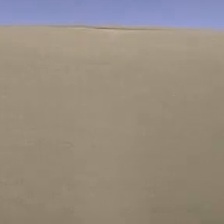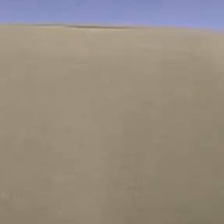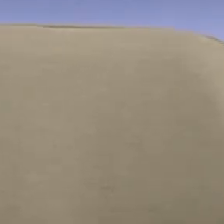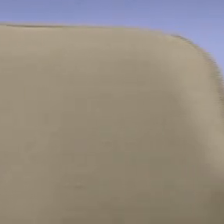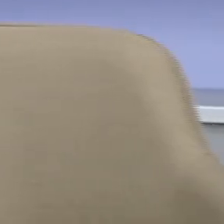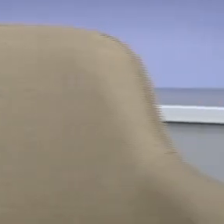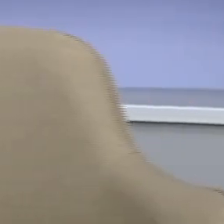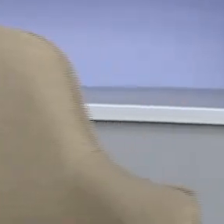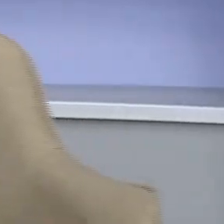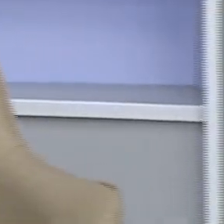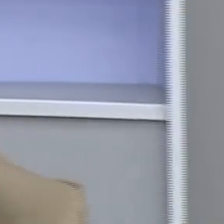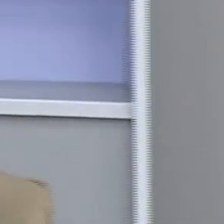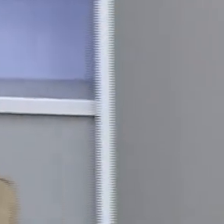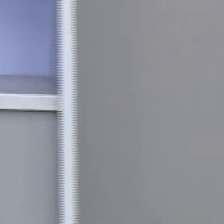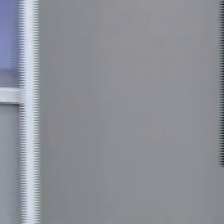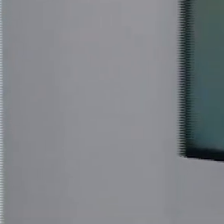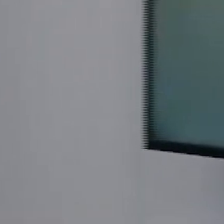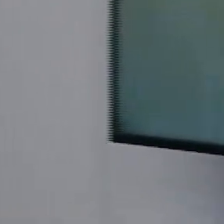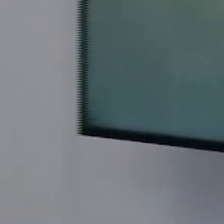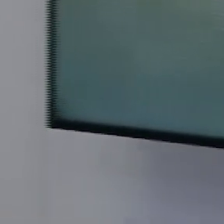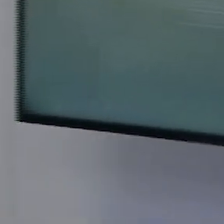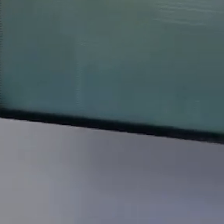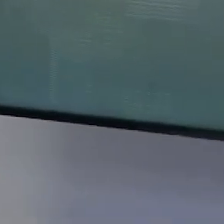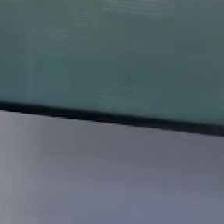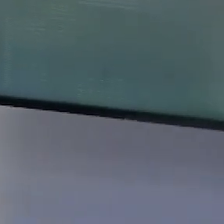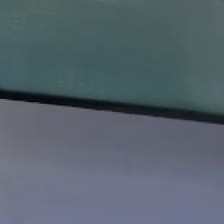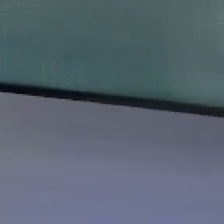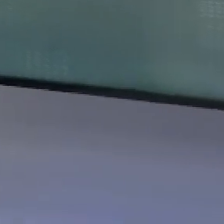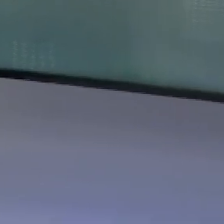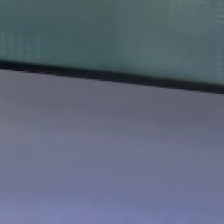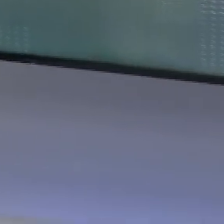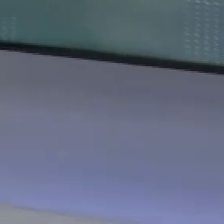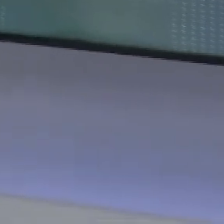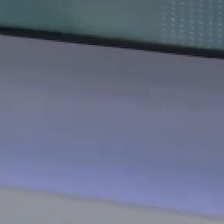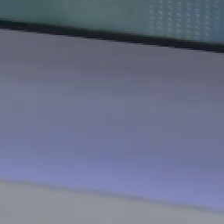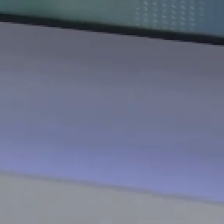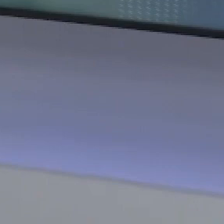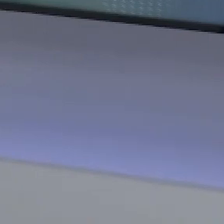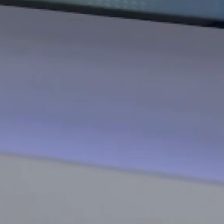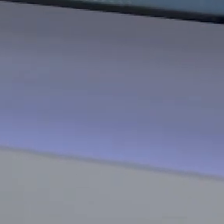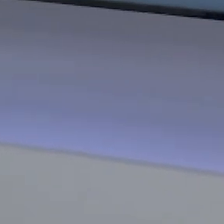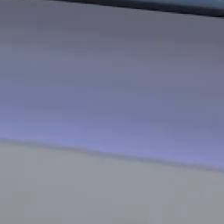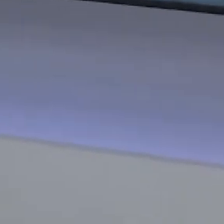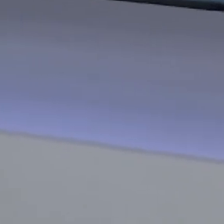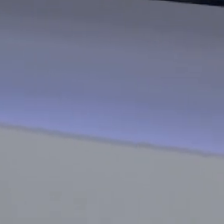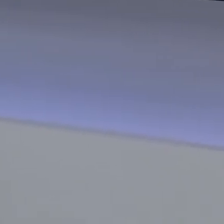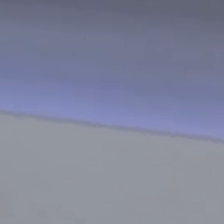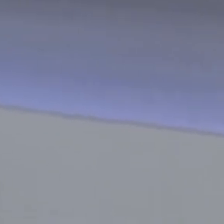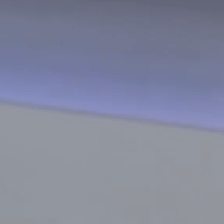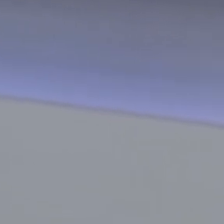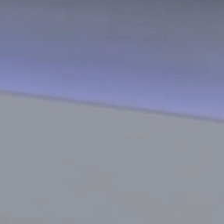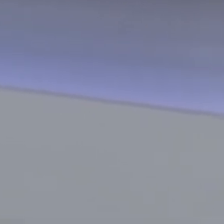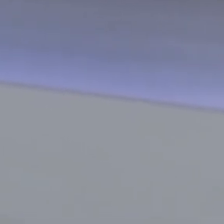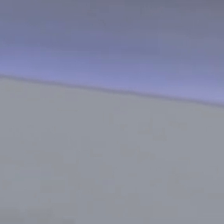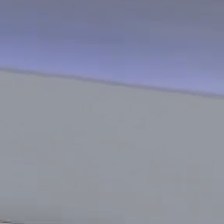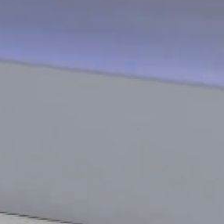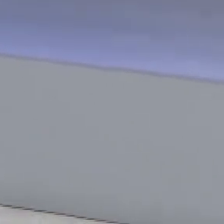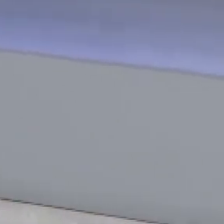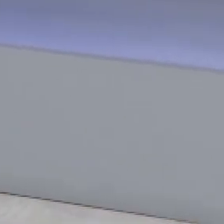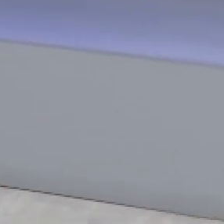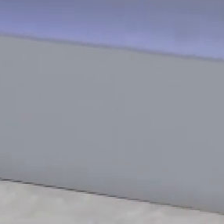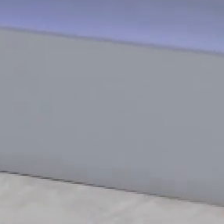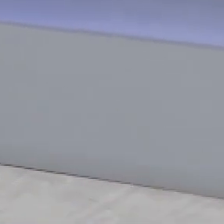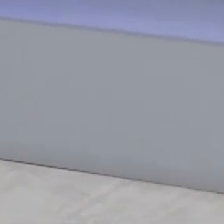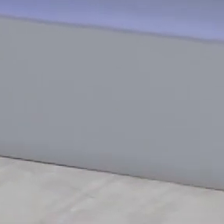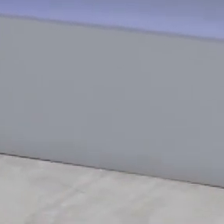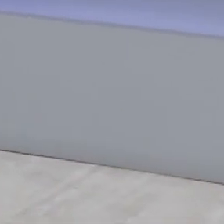E uma briga entre dois vereadores simplesmente interrompeu a sessão da Câmara Municipal ontem aqui em Natal. O